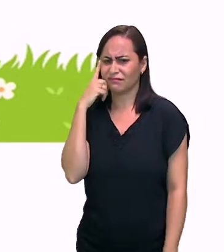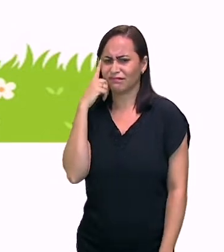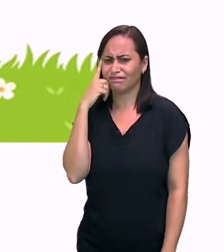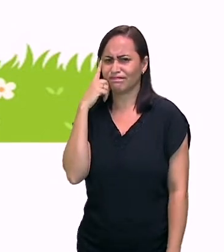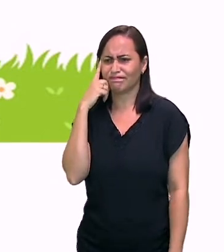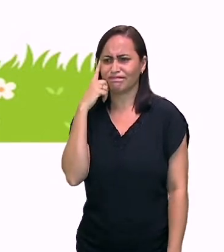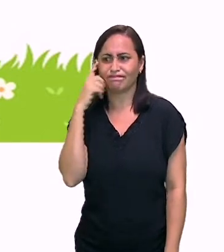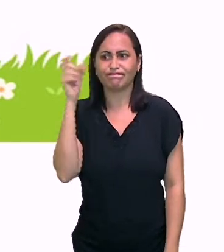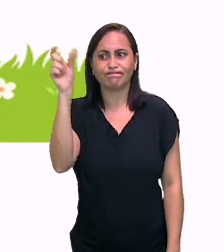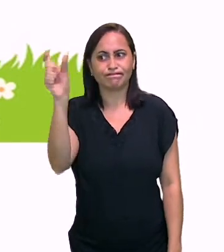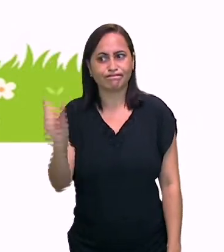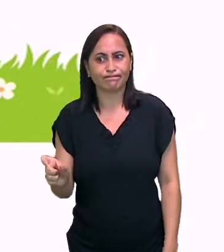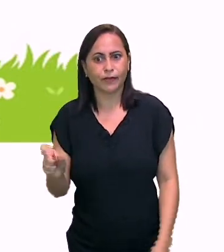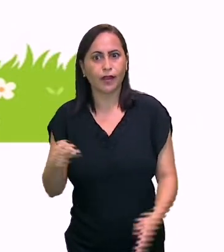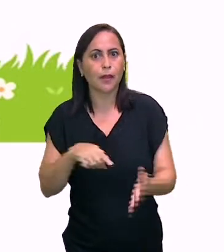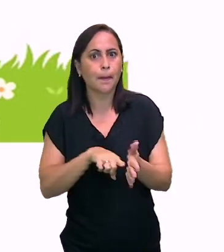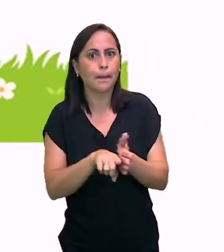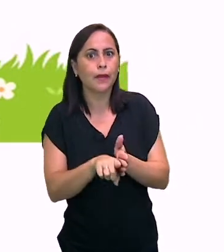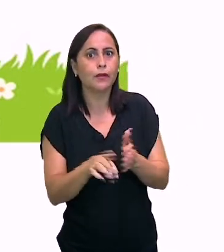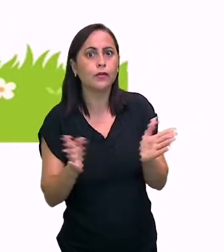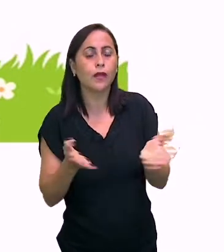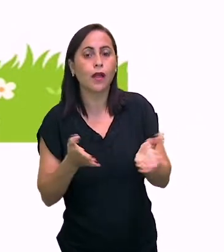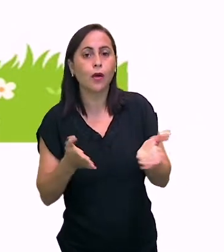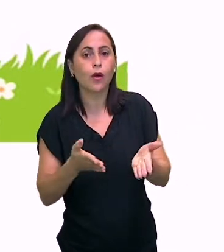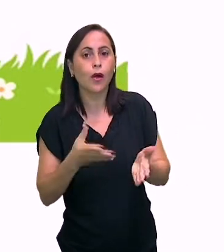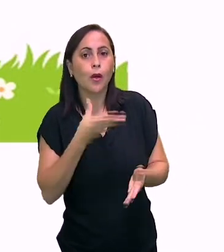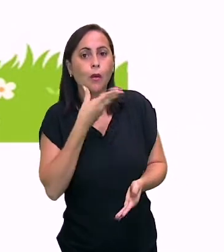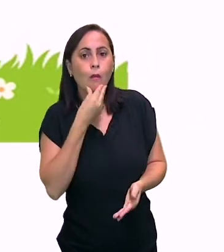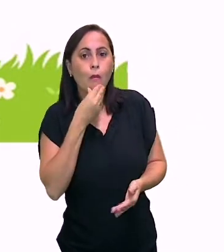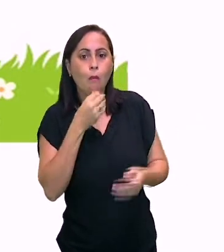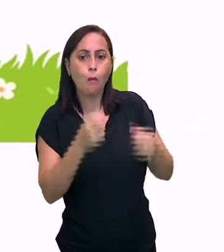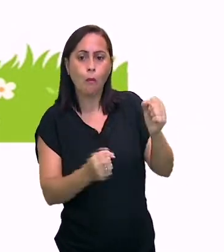Pedro pergunta ao motorista de ônibus: